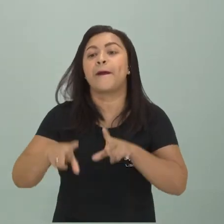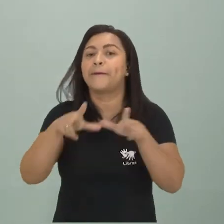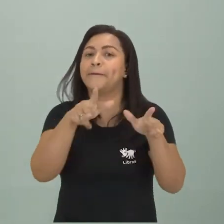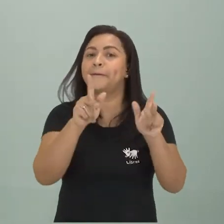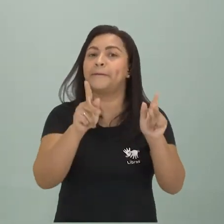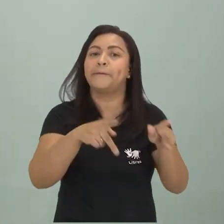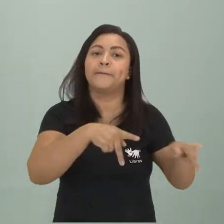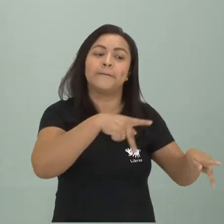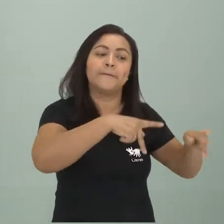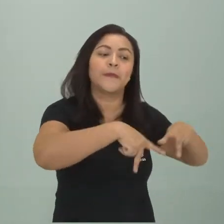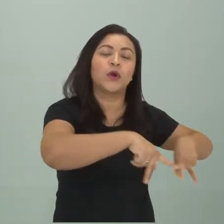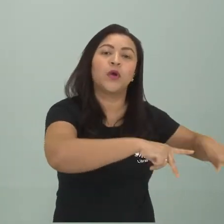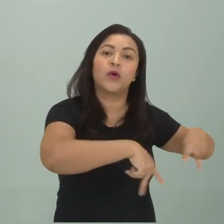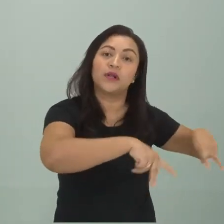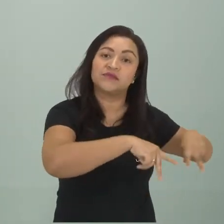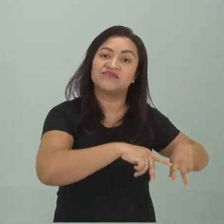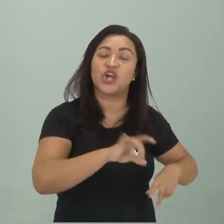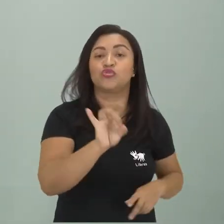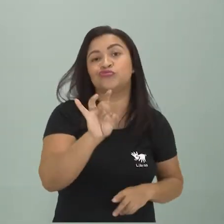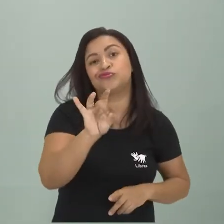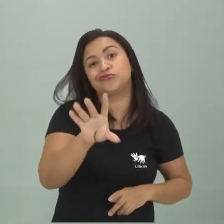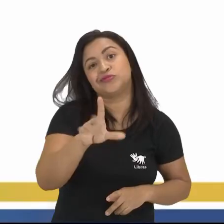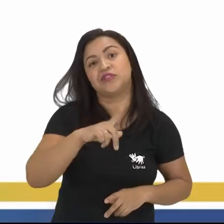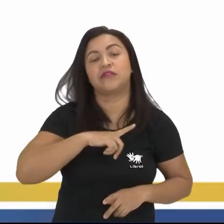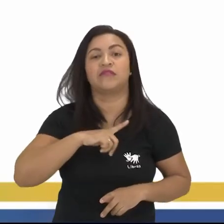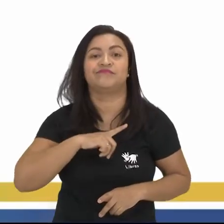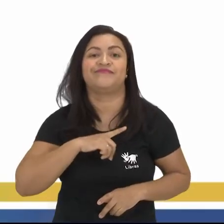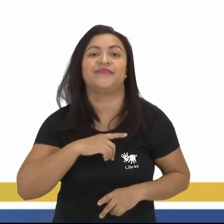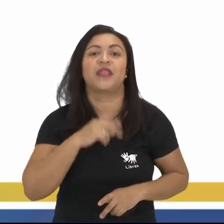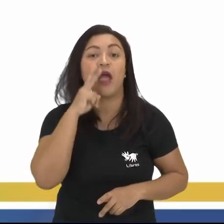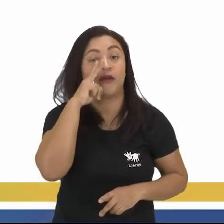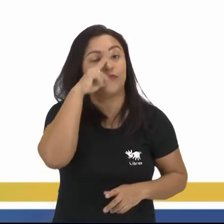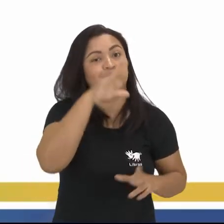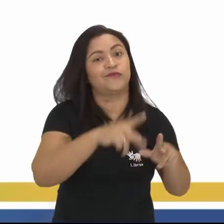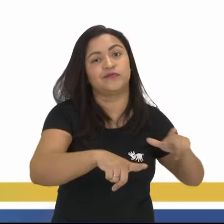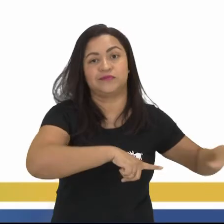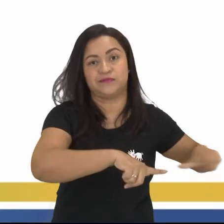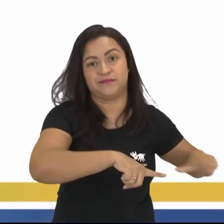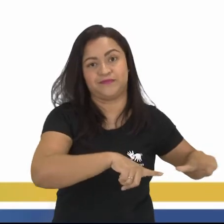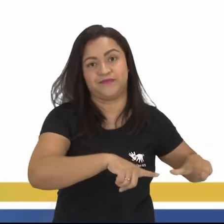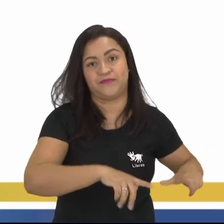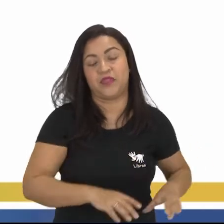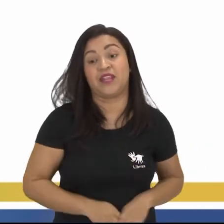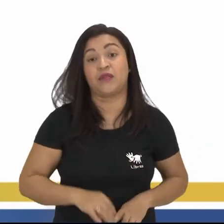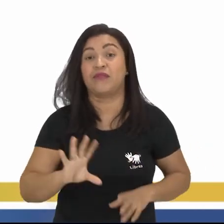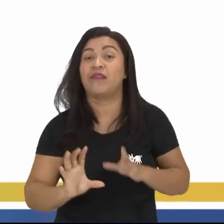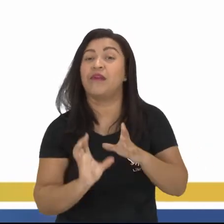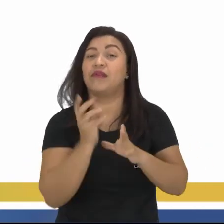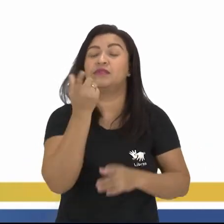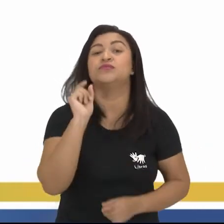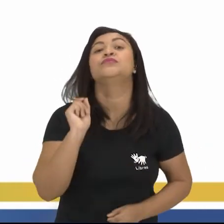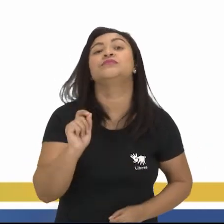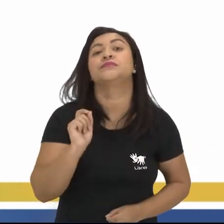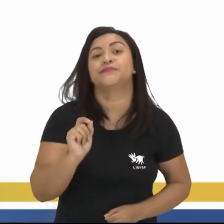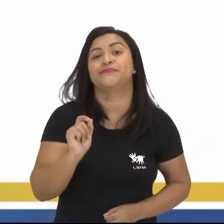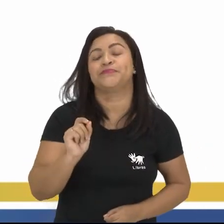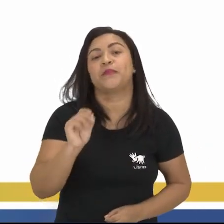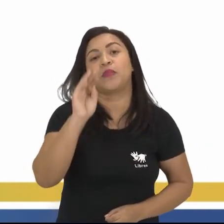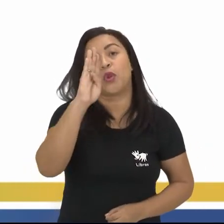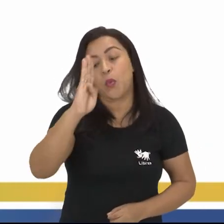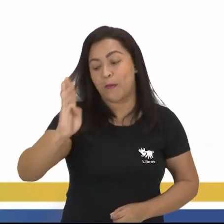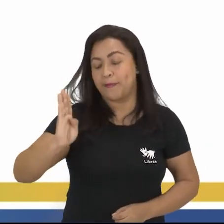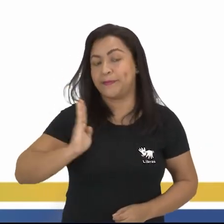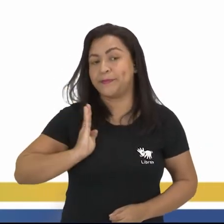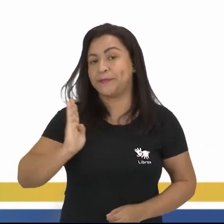Tem apenas a força de trabalho. O que é que ocorre dentro dessa relação antagônica? O